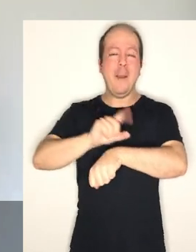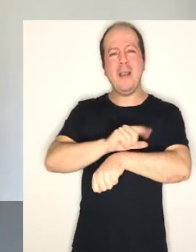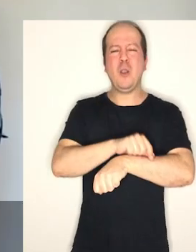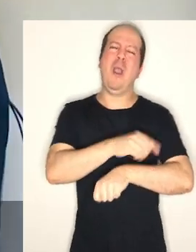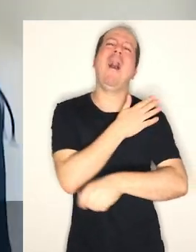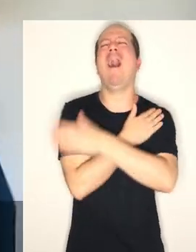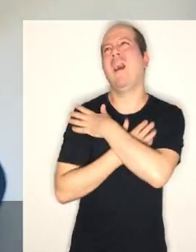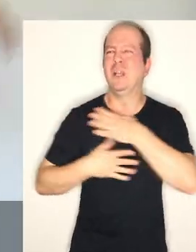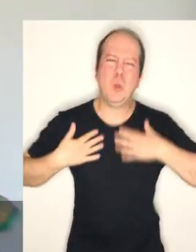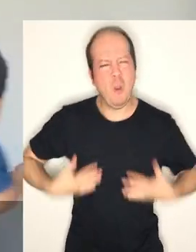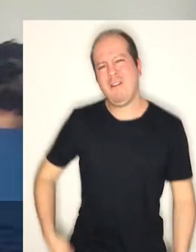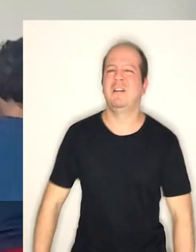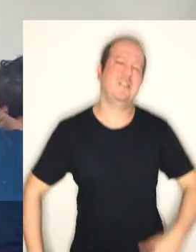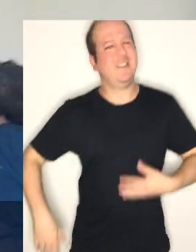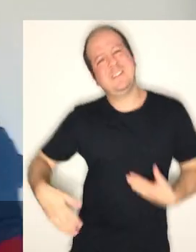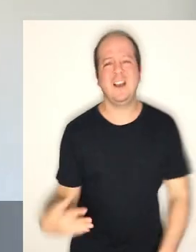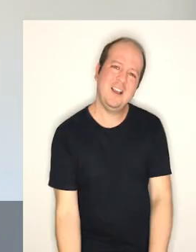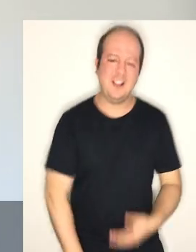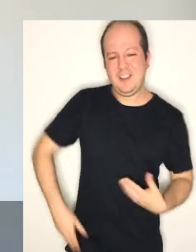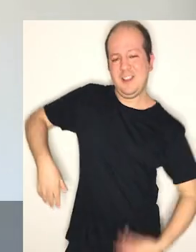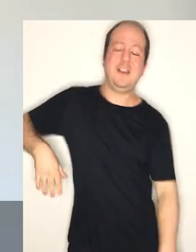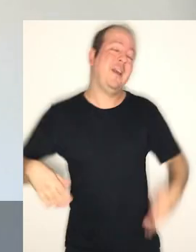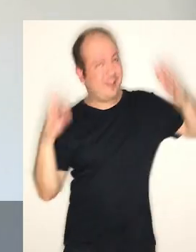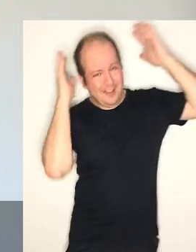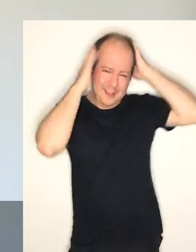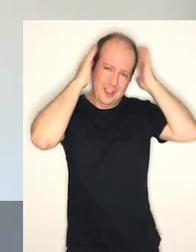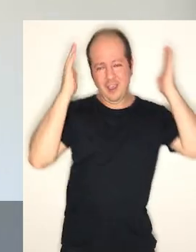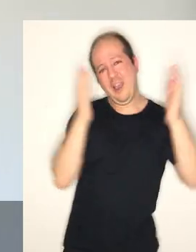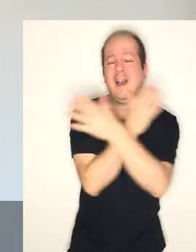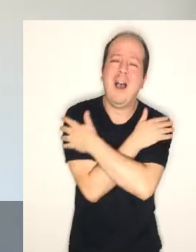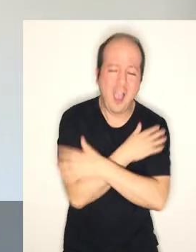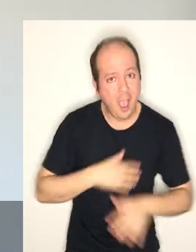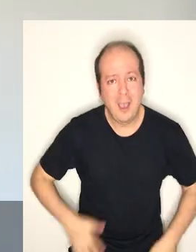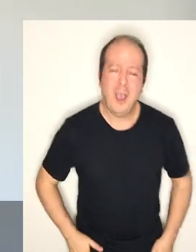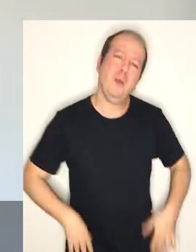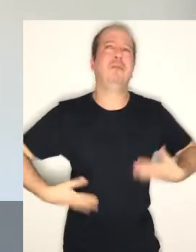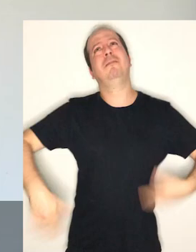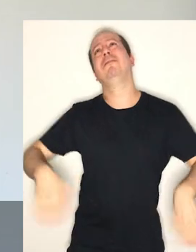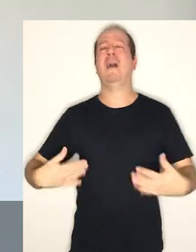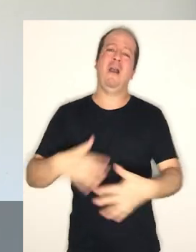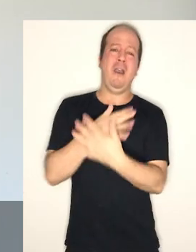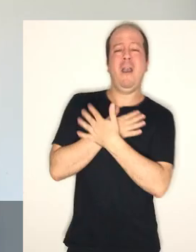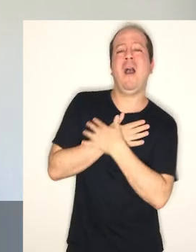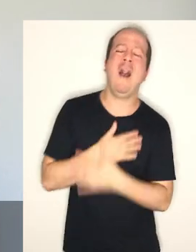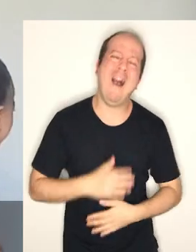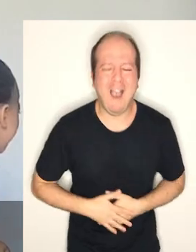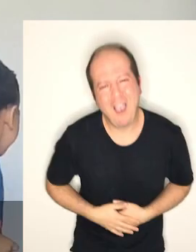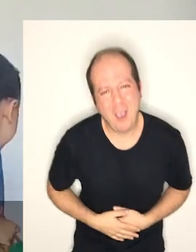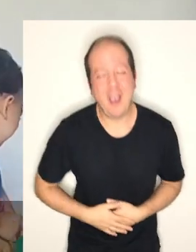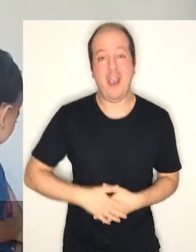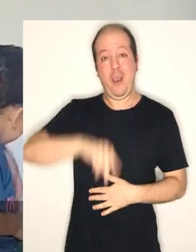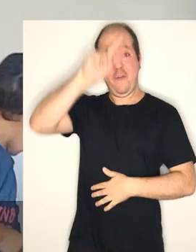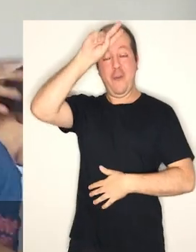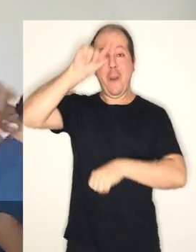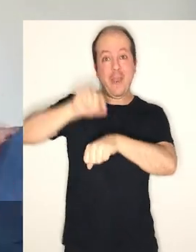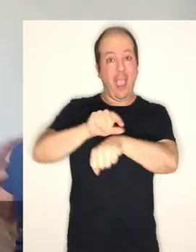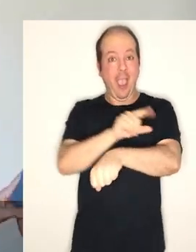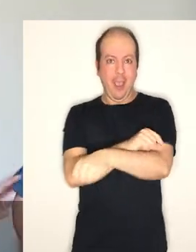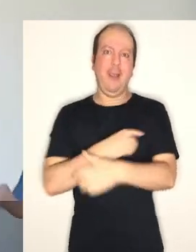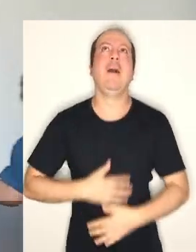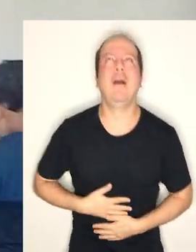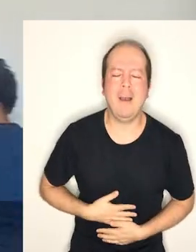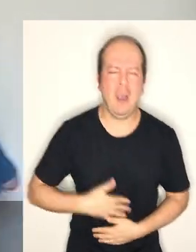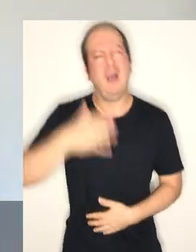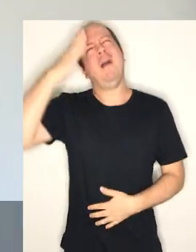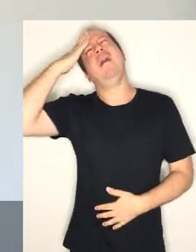arrocha, formiguinha, põe a mão no corpo inteiro e faz assim. Assim, assim, arrocha, formiguinha, põe a mão